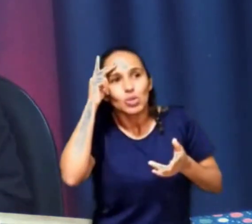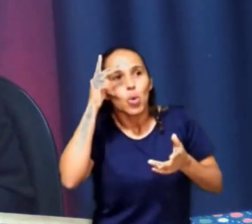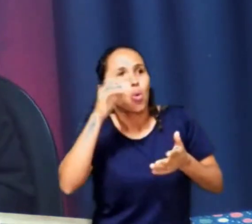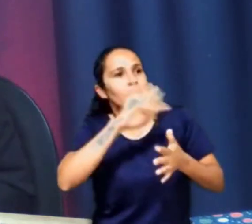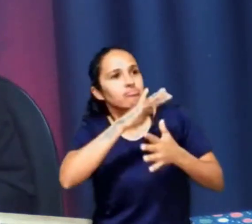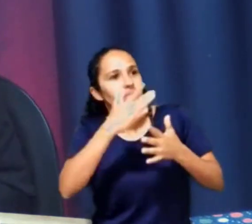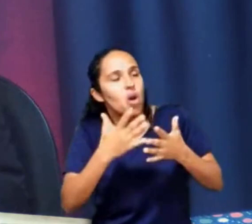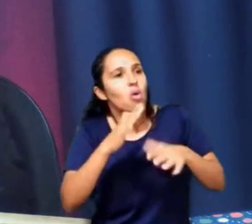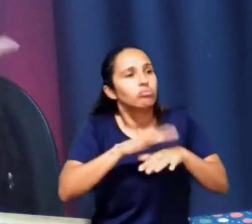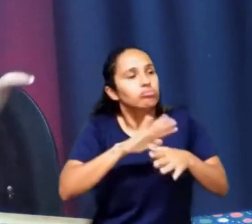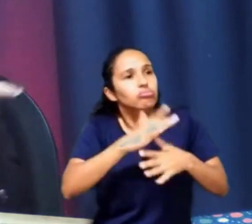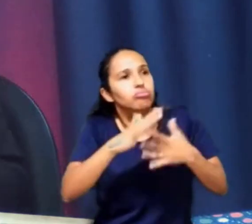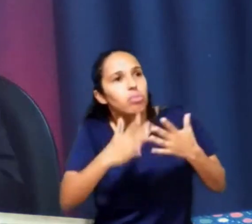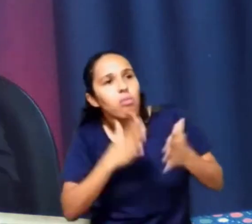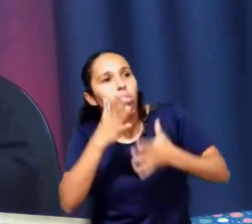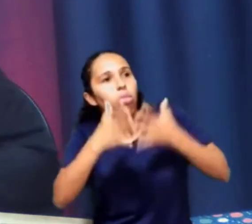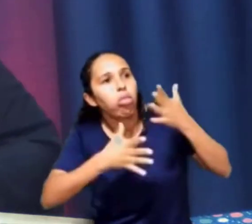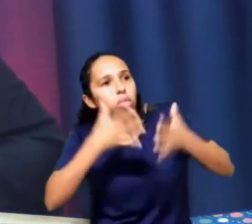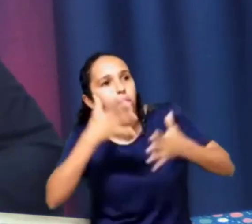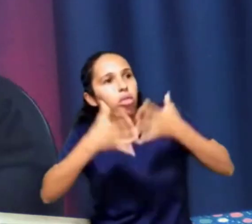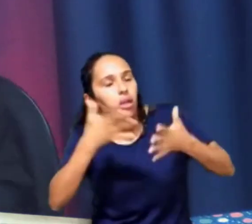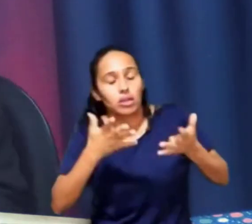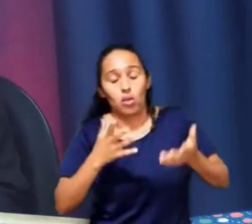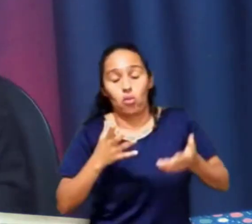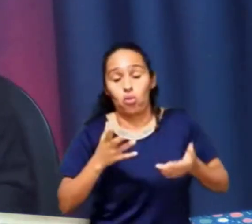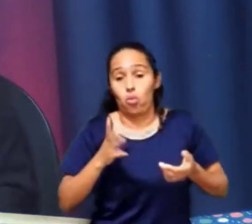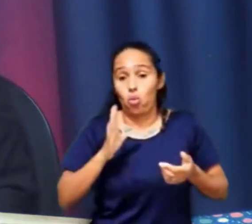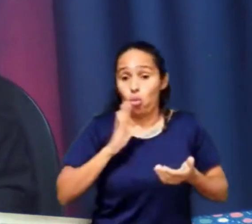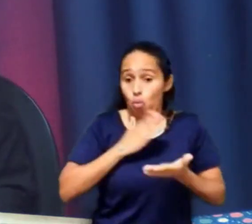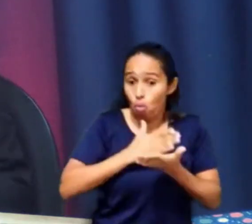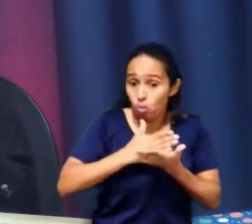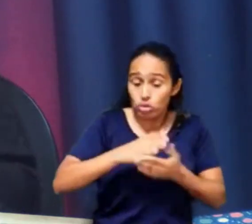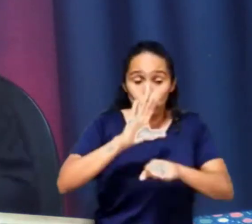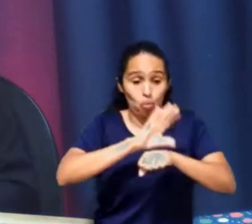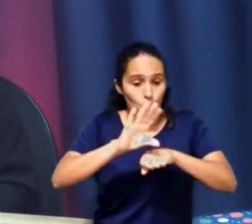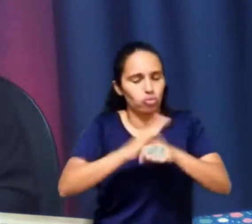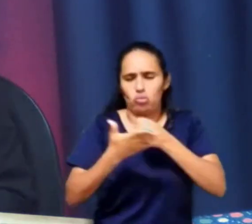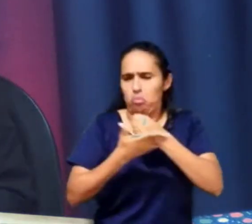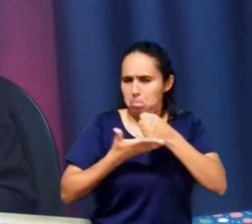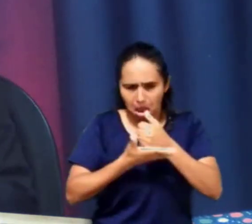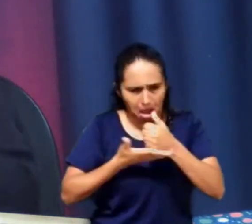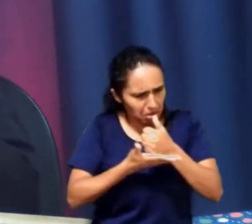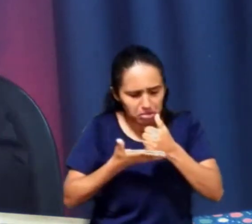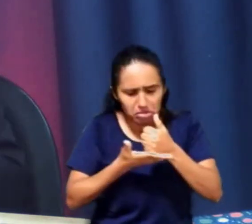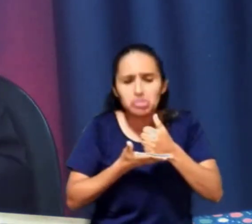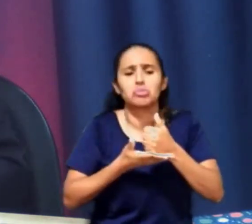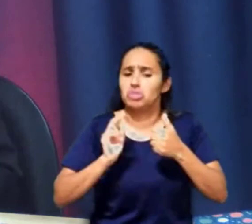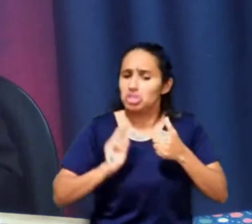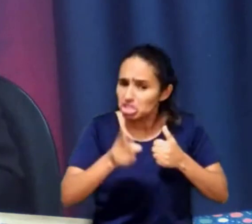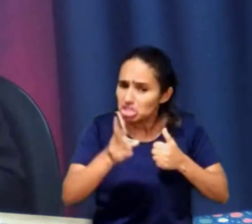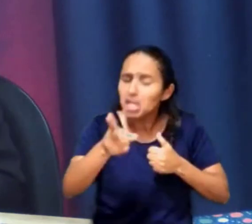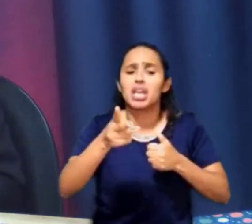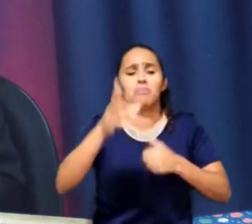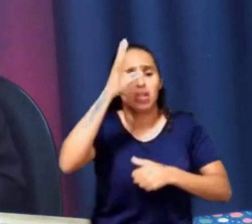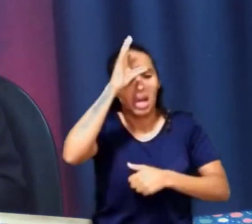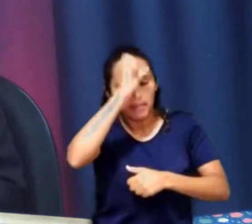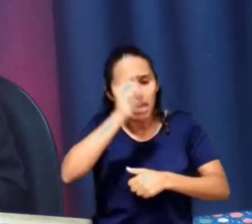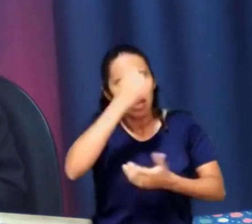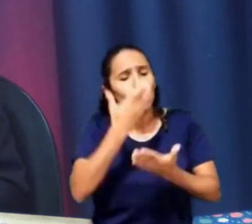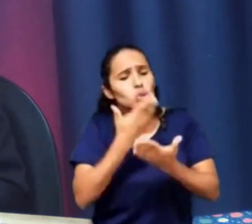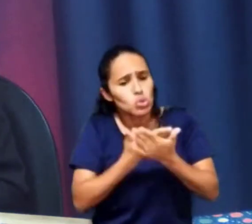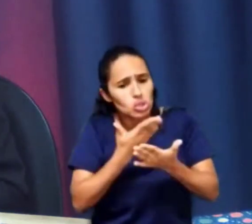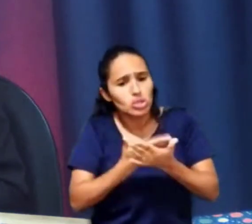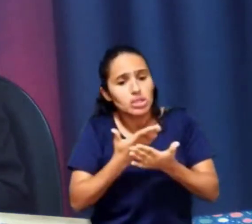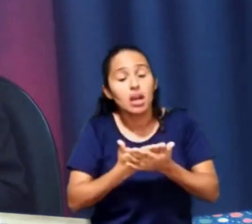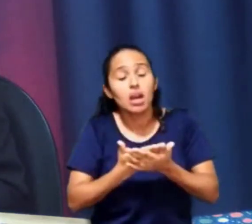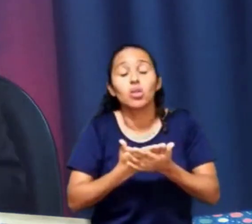né? E não parei até hoje, como a Serminha falou. E aí eu fui parar na PAI, nós ficamos em Suzano por mais ou menos